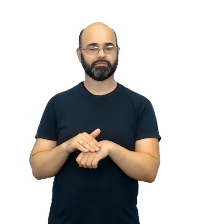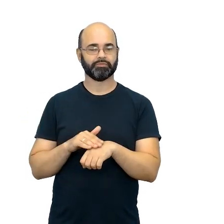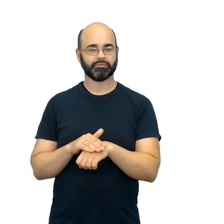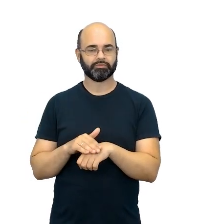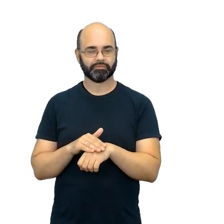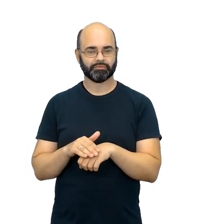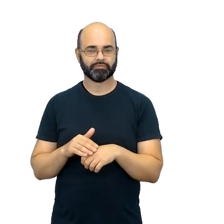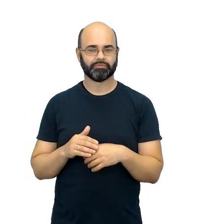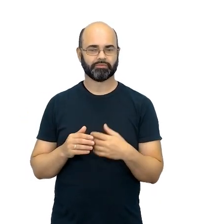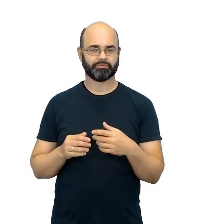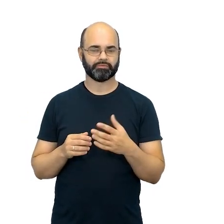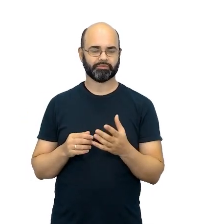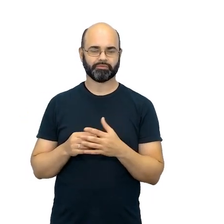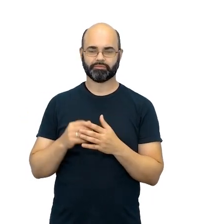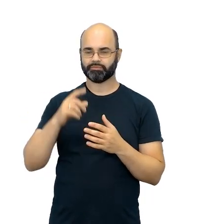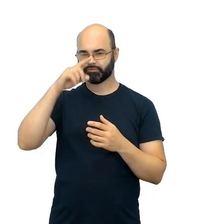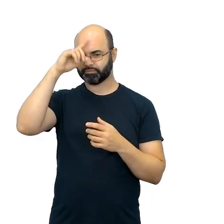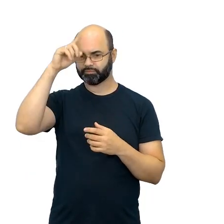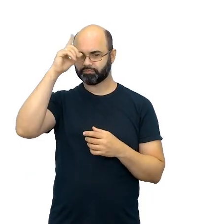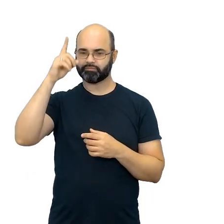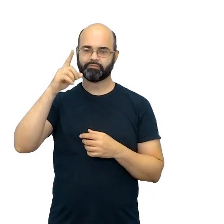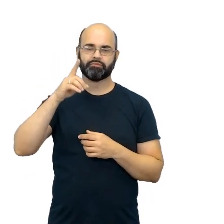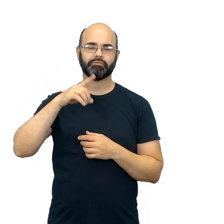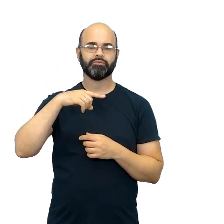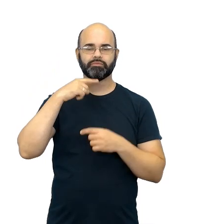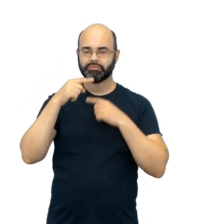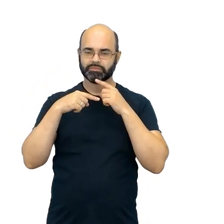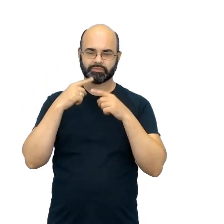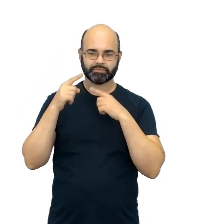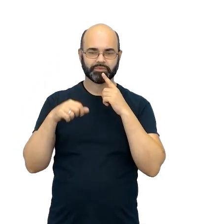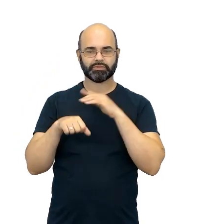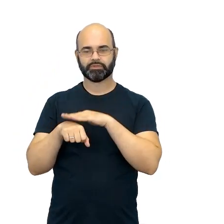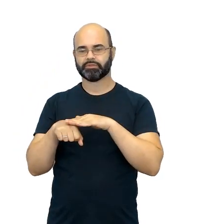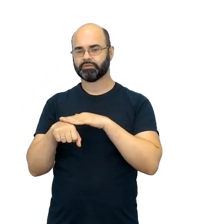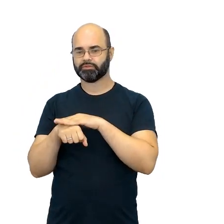comigo, na sala dele, às vezes a minha sala fala que quer ter aula com o Gerson,